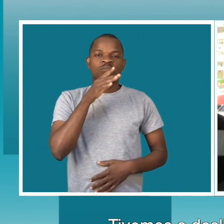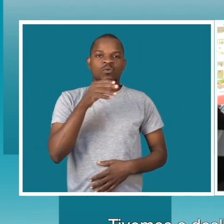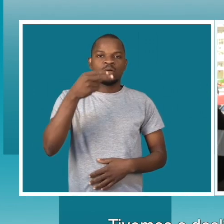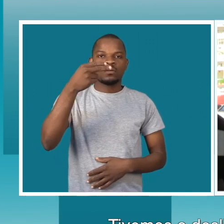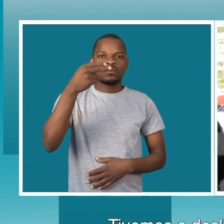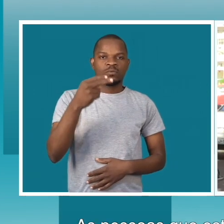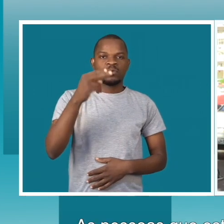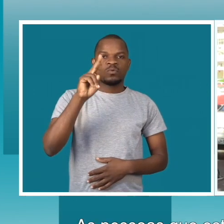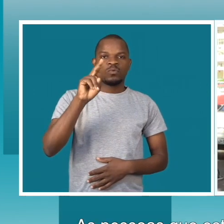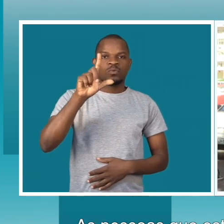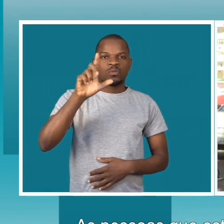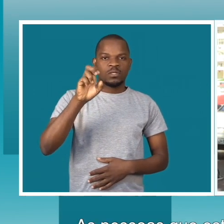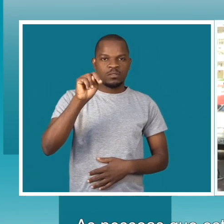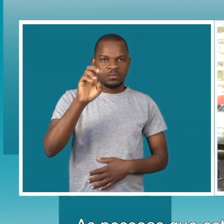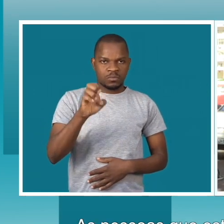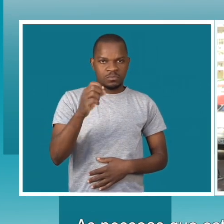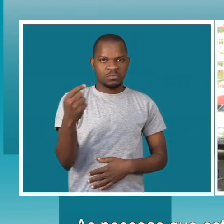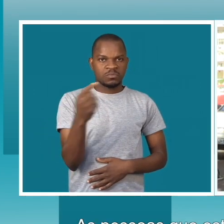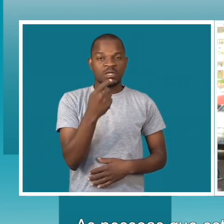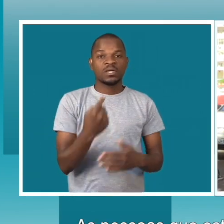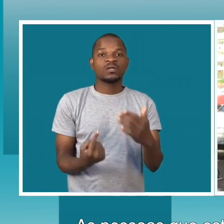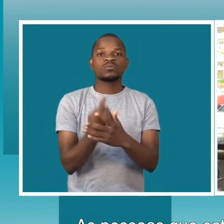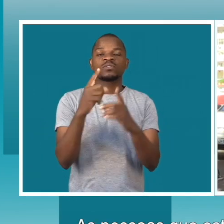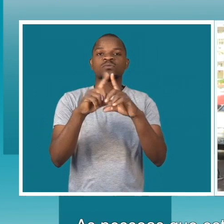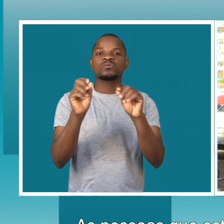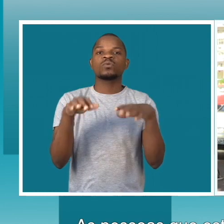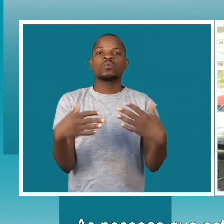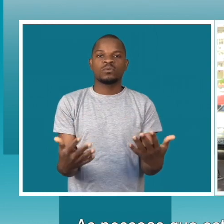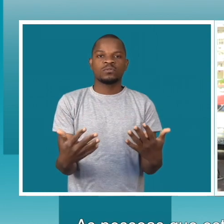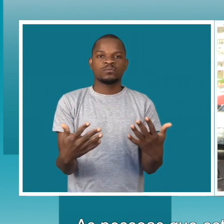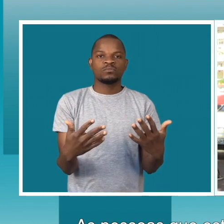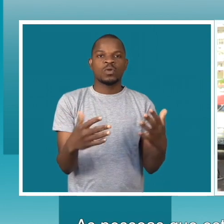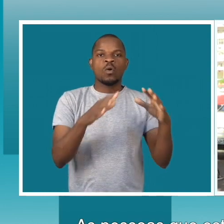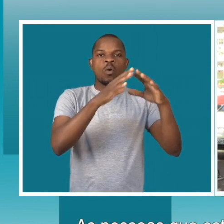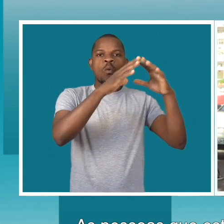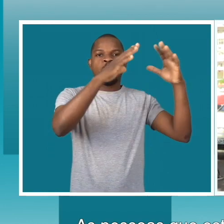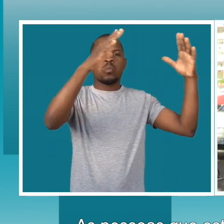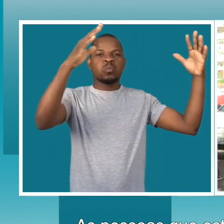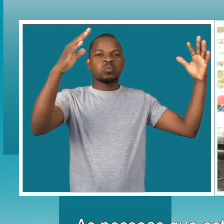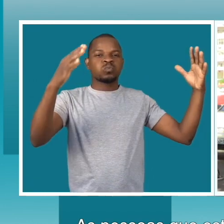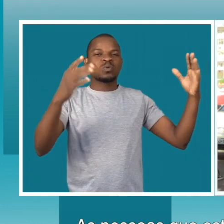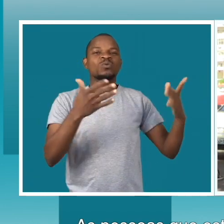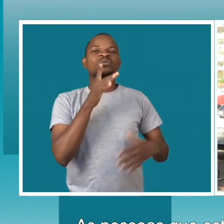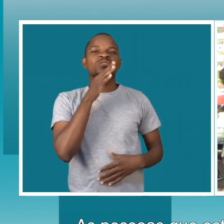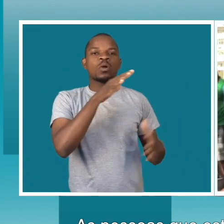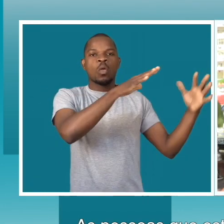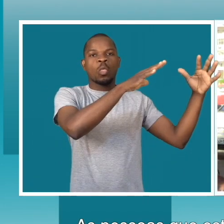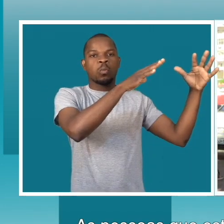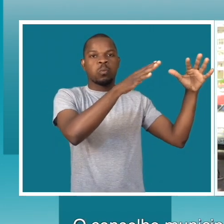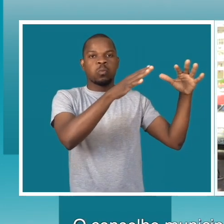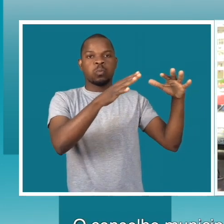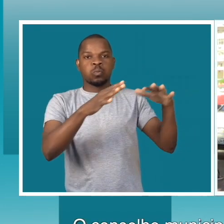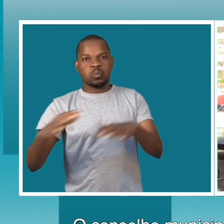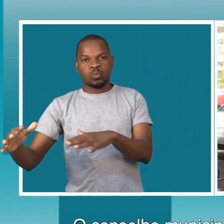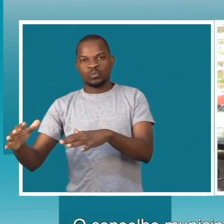As pessoas estavam ao redor da lixeira. Sofreram, as casas foram-se embora, houve perca de vidas.